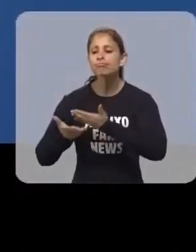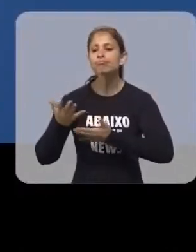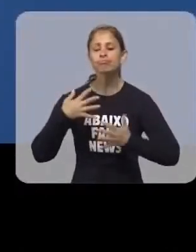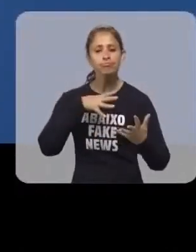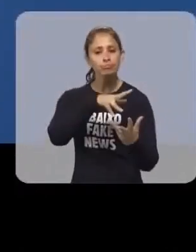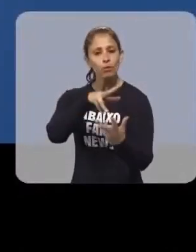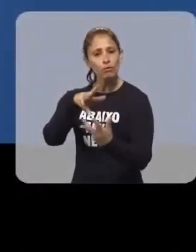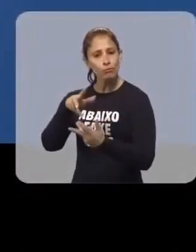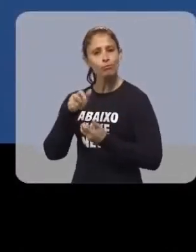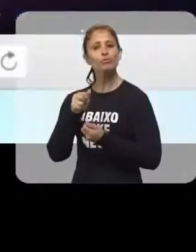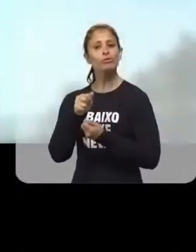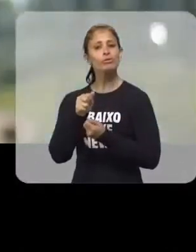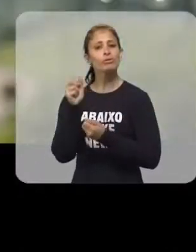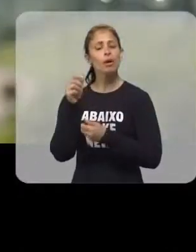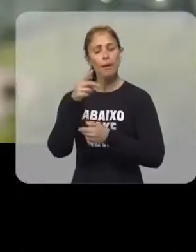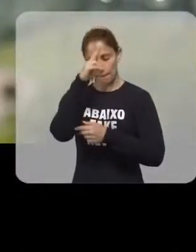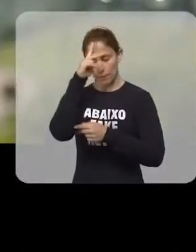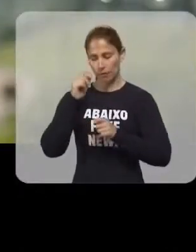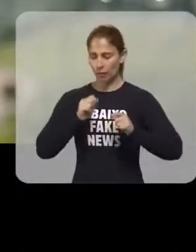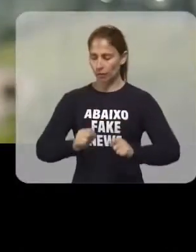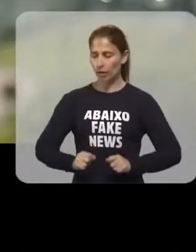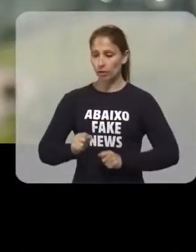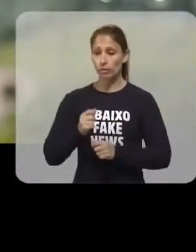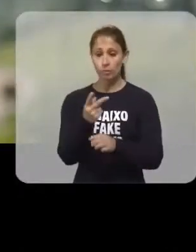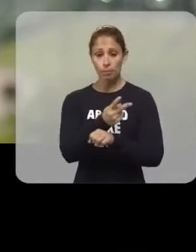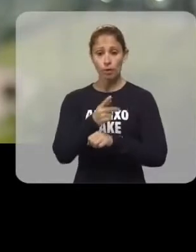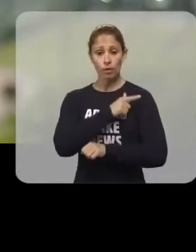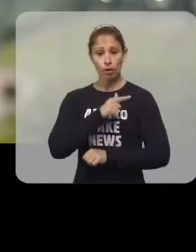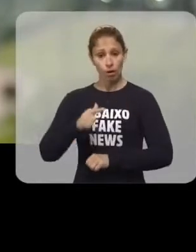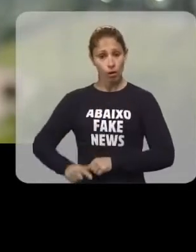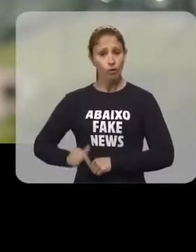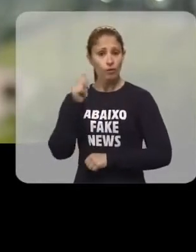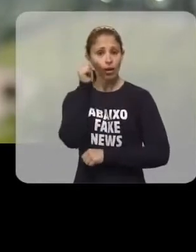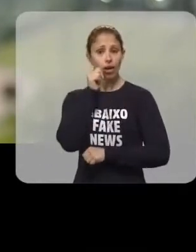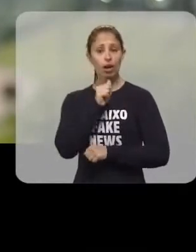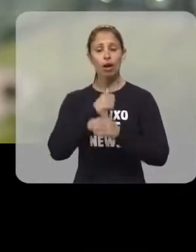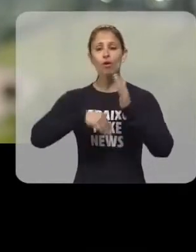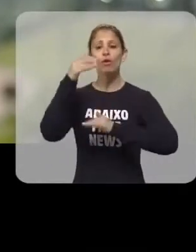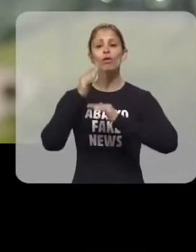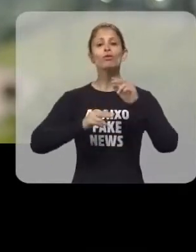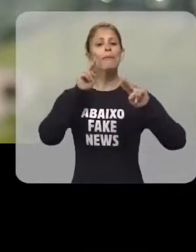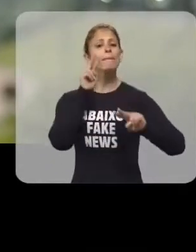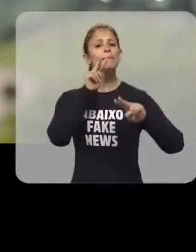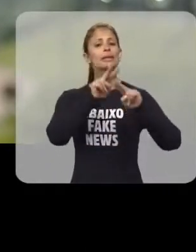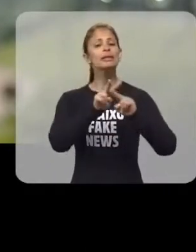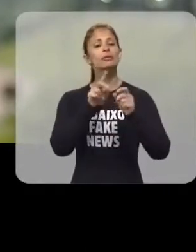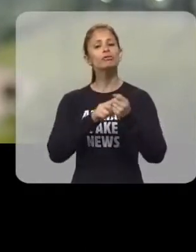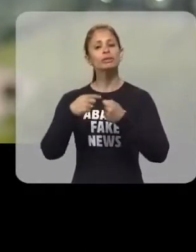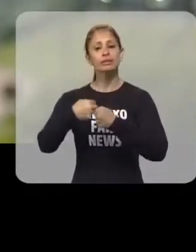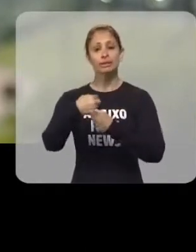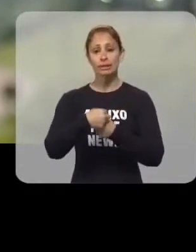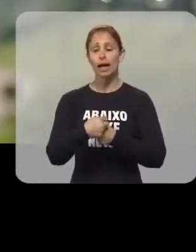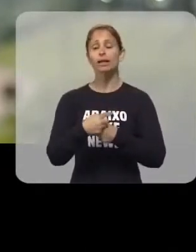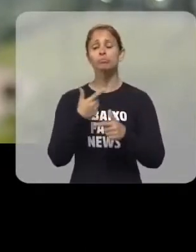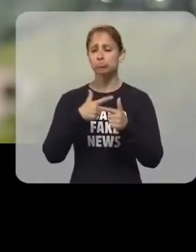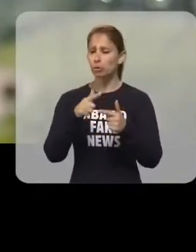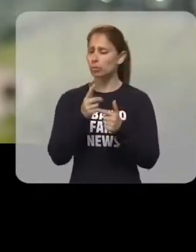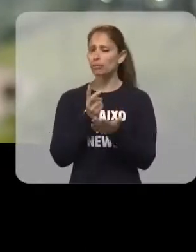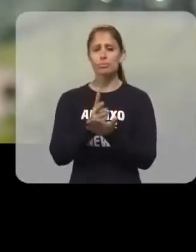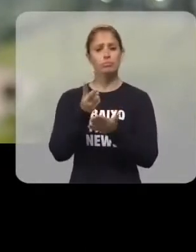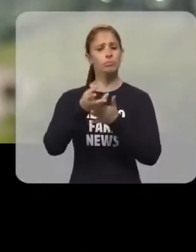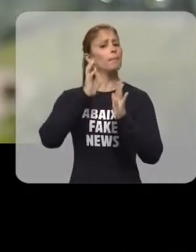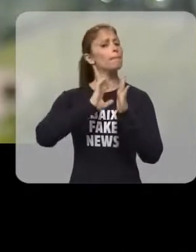a ponte entre esses dois mundos. Quando fui prefeito em Canoas, procurei a governadora para construir um presídio na cidade,